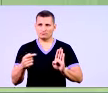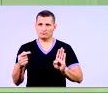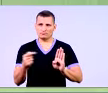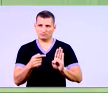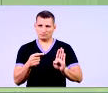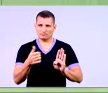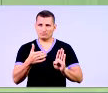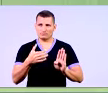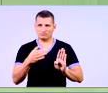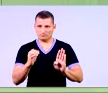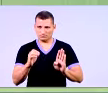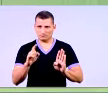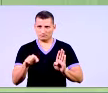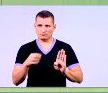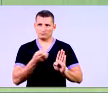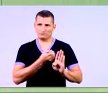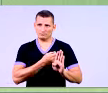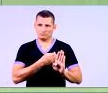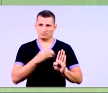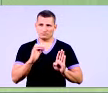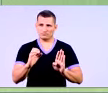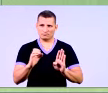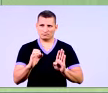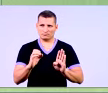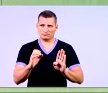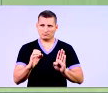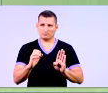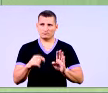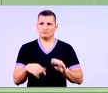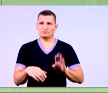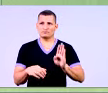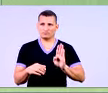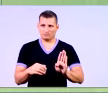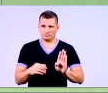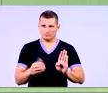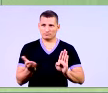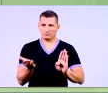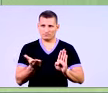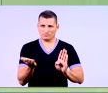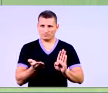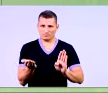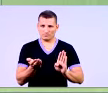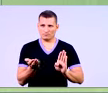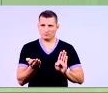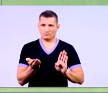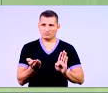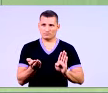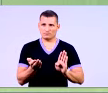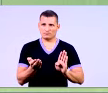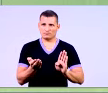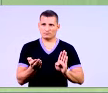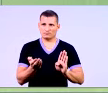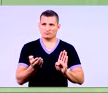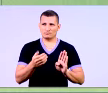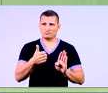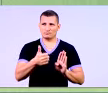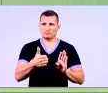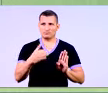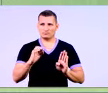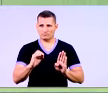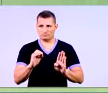que é o valor de ser então o bê agora passa a valer 10